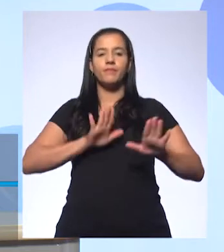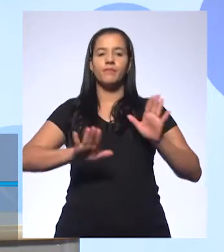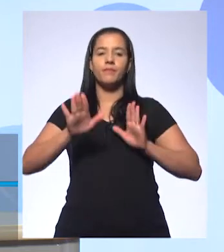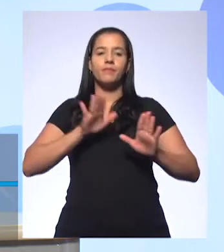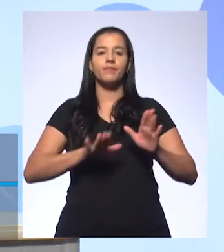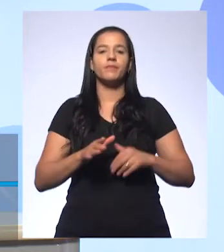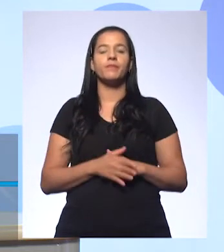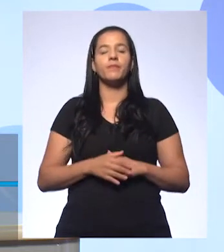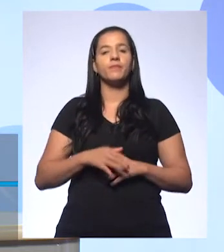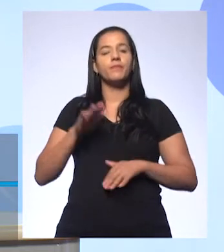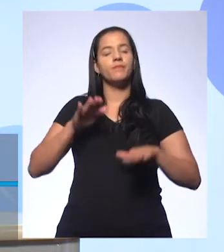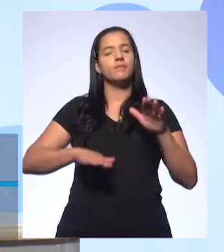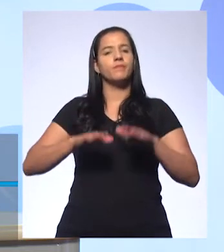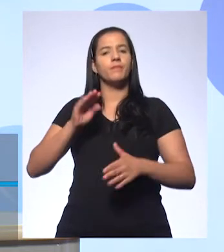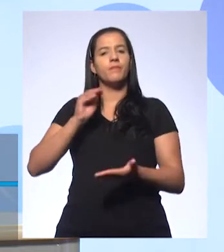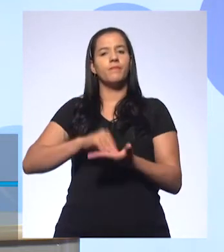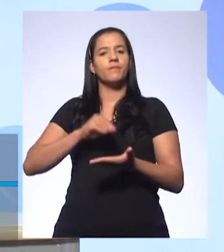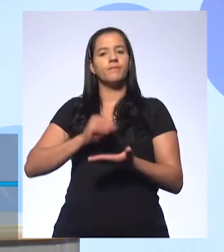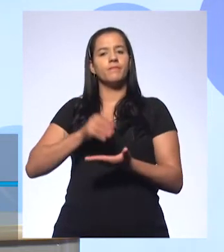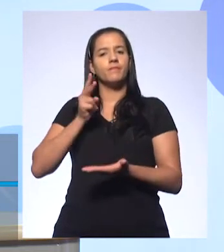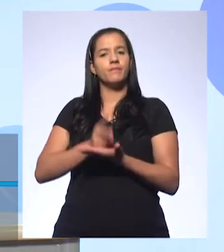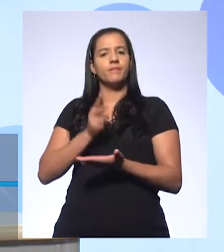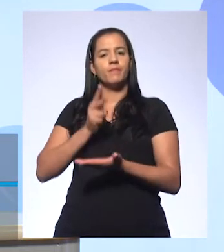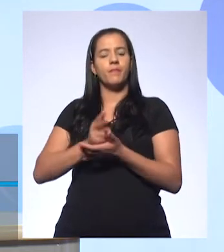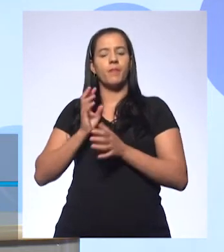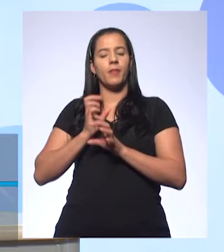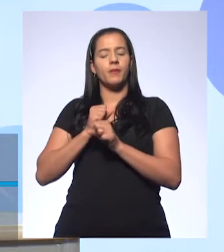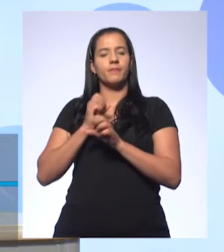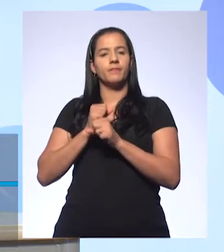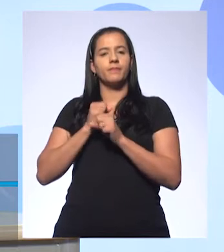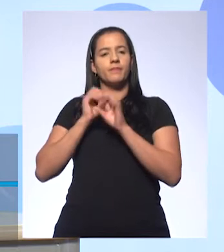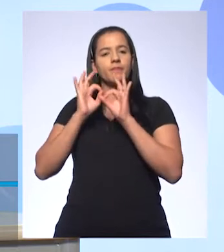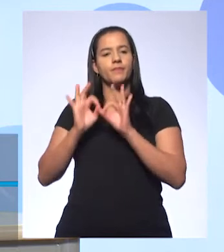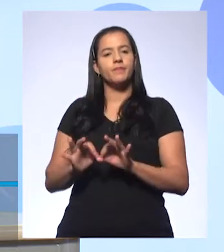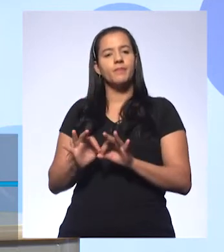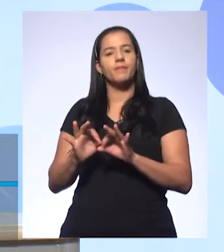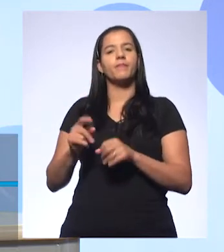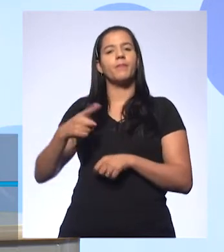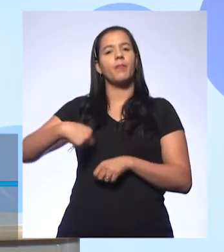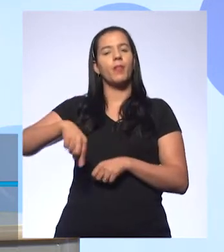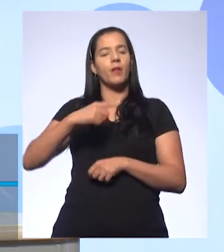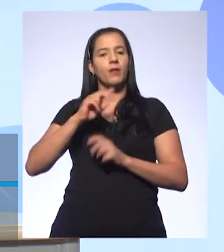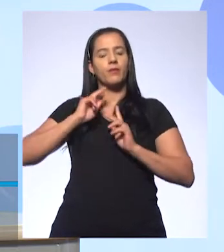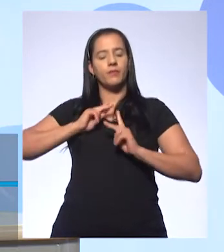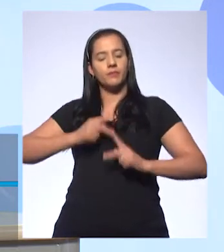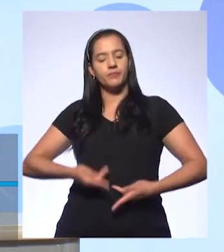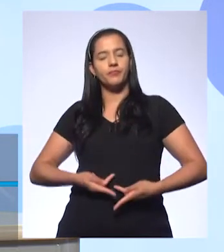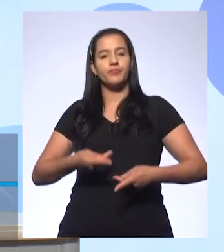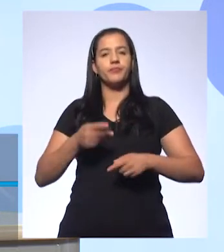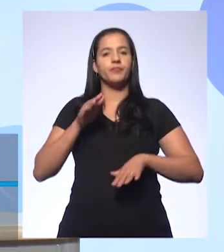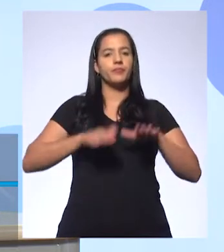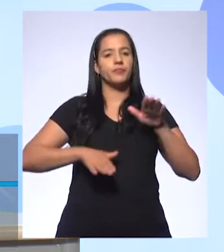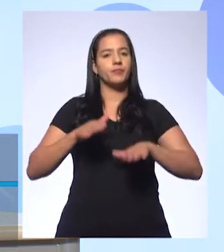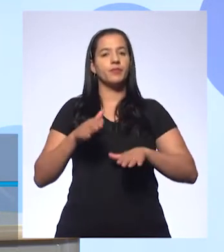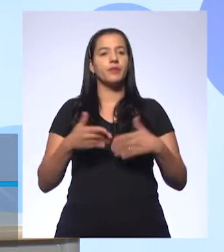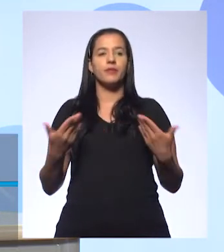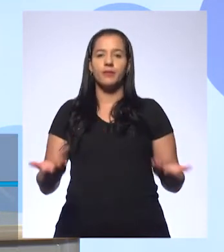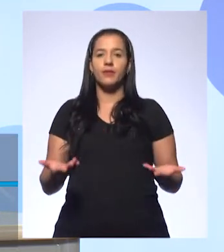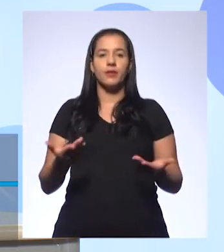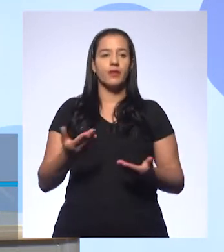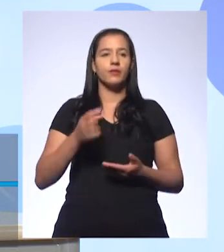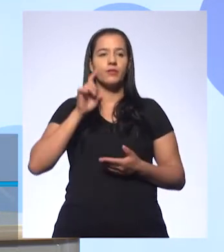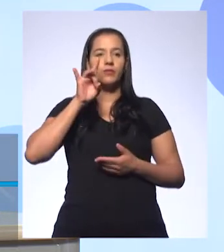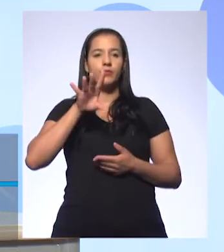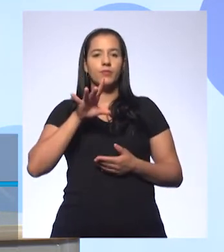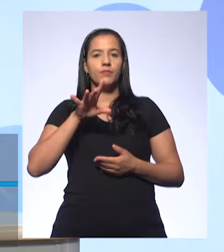Célio colocou nem sempre os modelos matemáticos funcionam quando tratamos de seres humanos. Sim. Pior é que nesse caso não era só